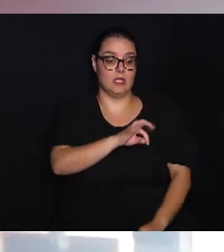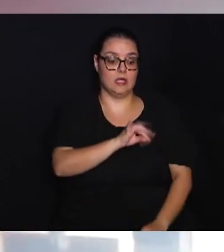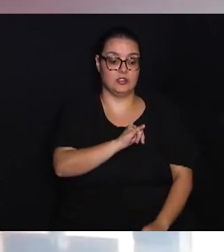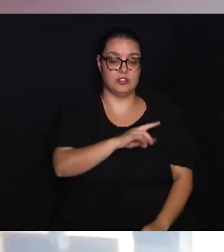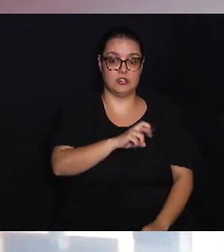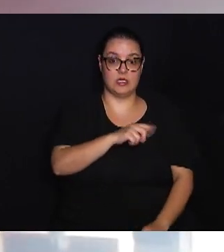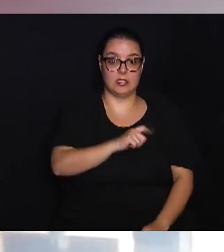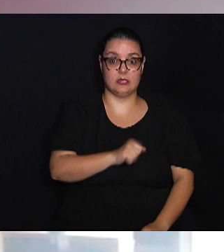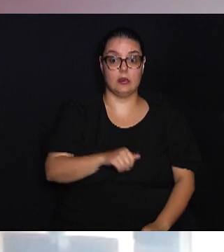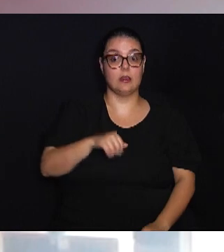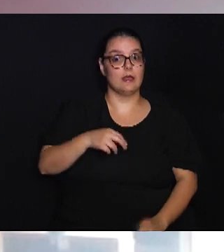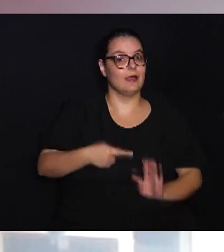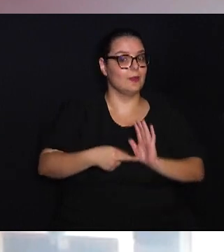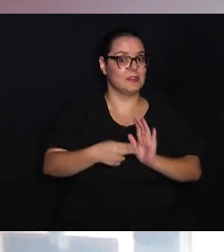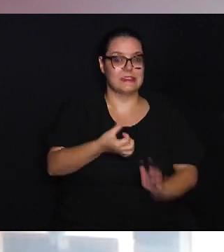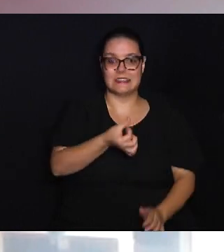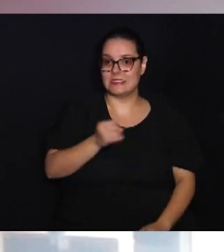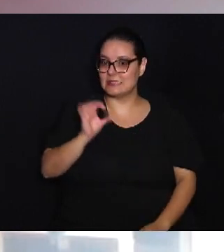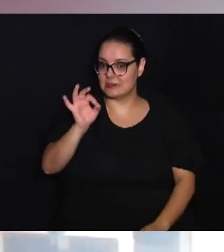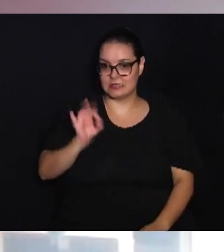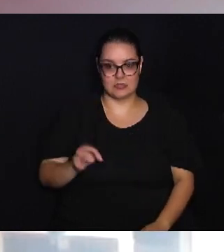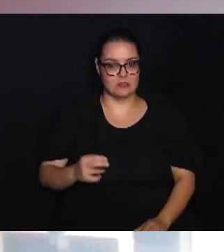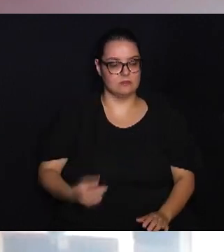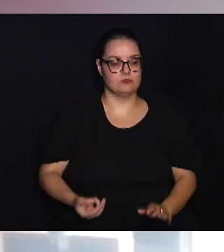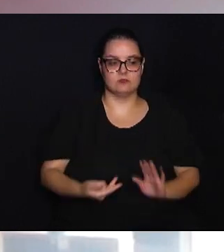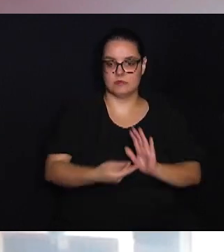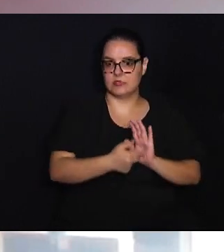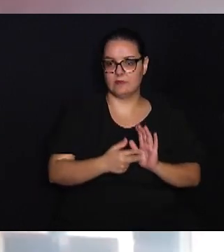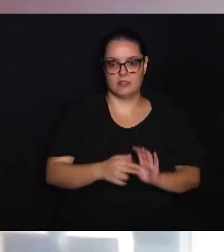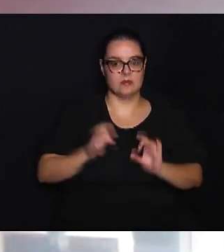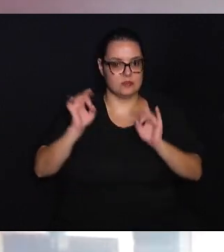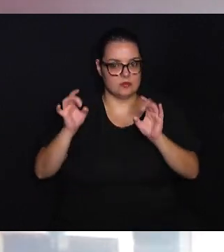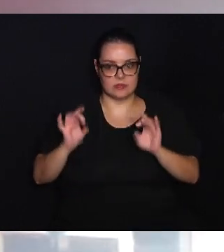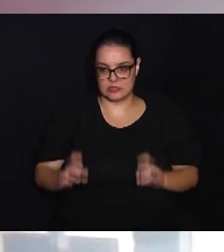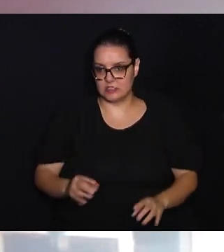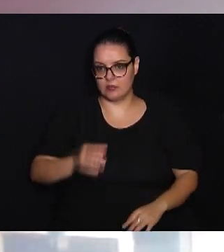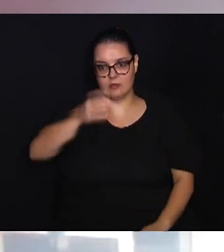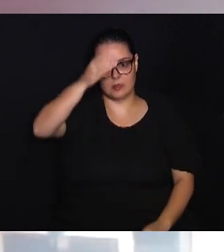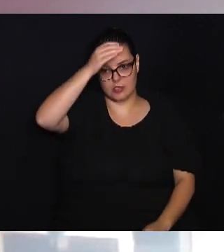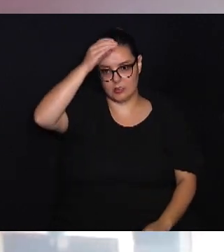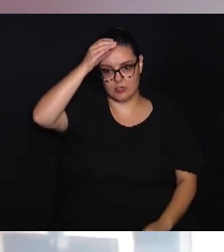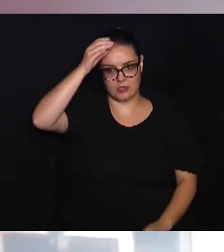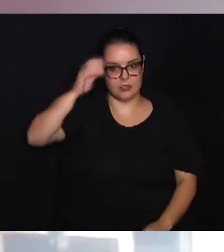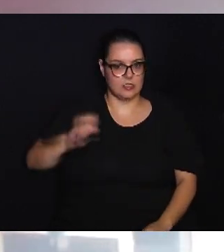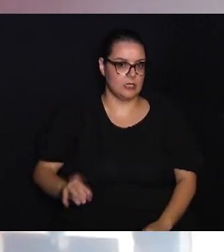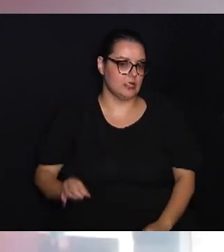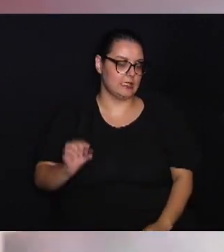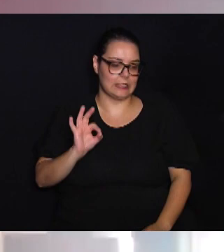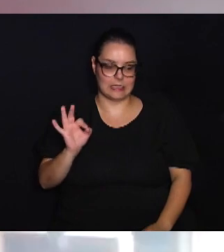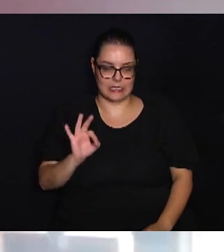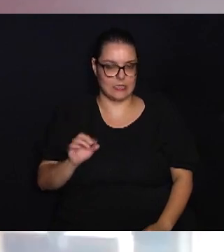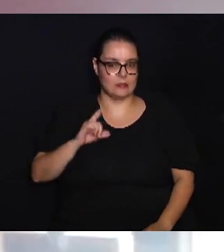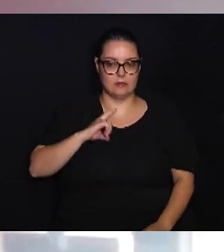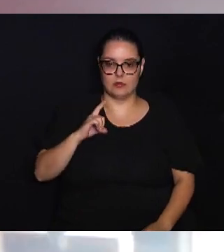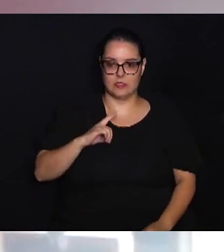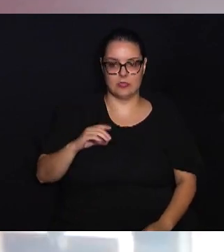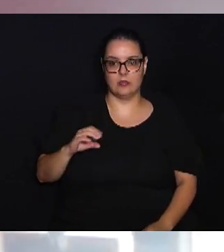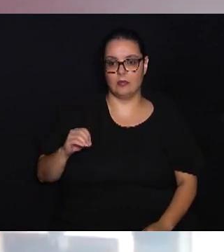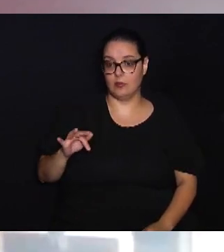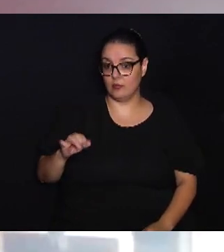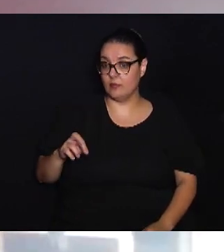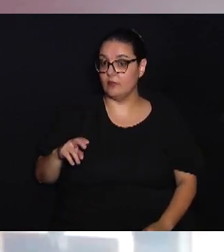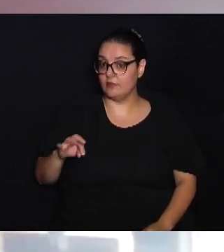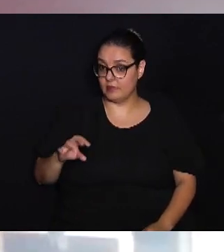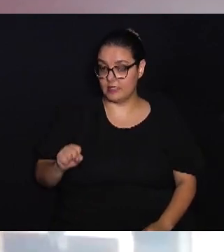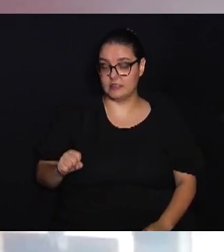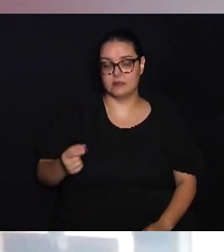de 60% vantagem significativa pro cliente porque vai ter ofertas exclusivas ali e que nenhum outro canal de venda